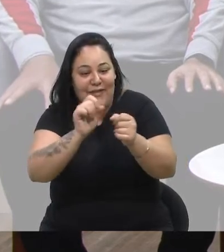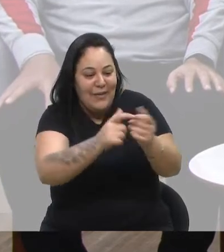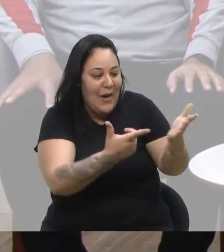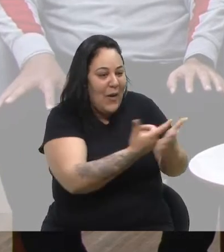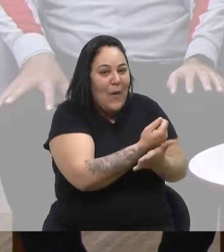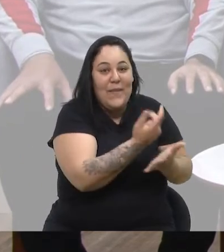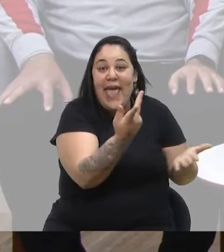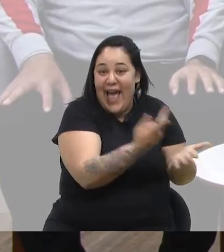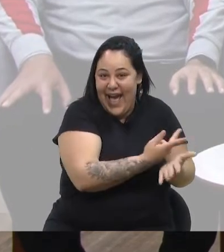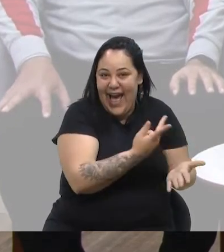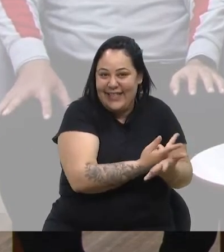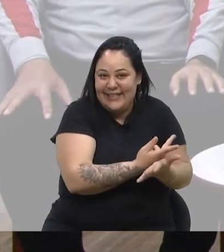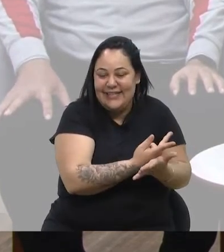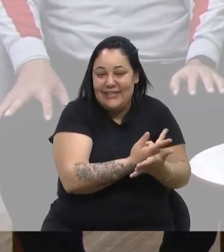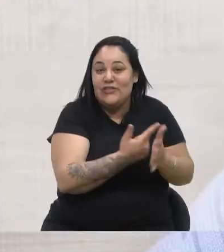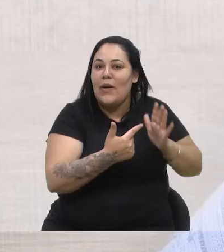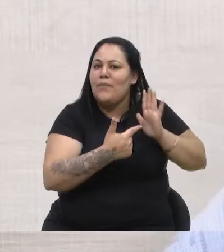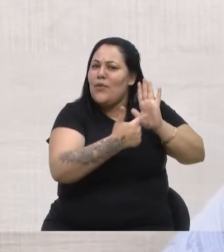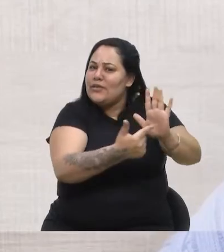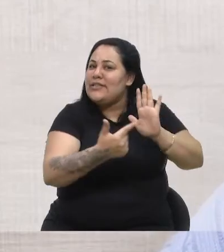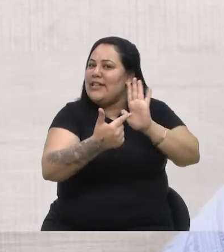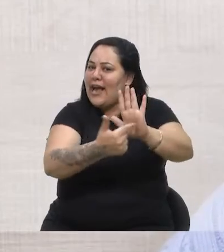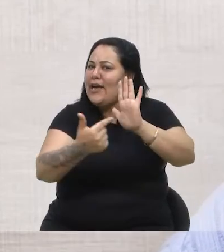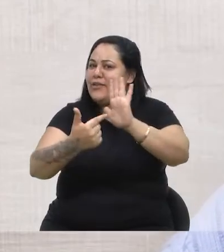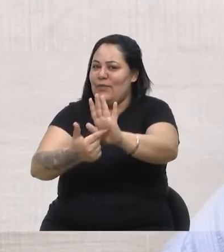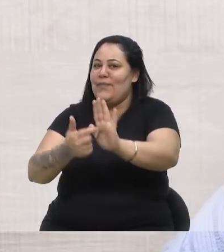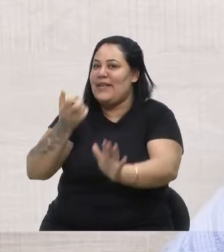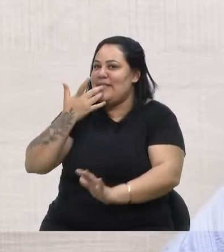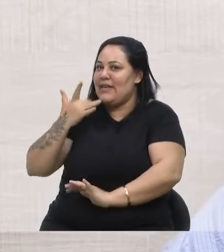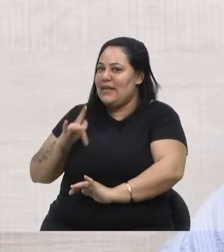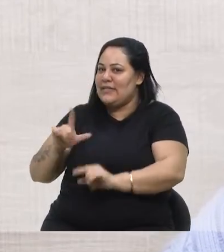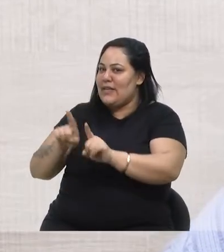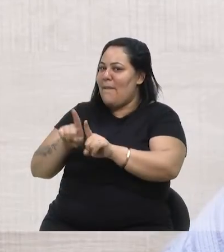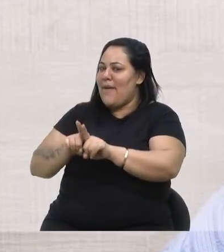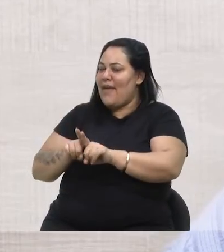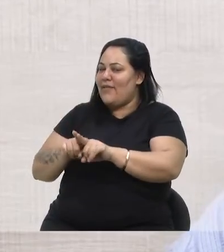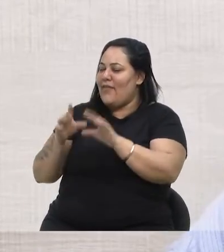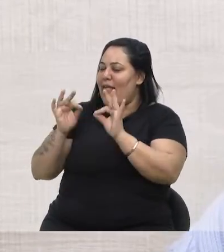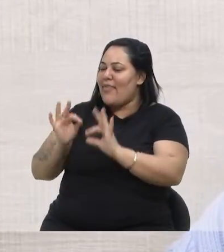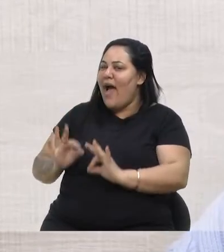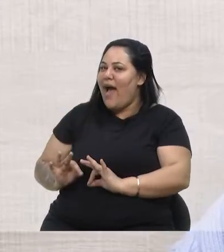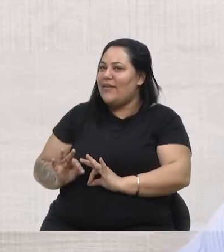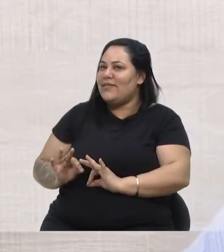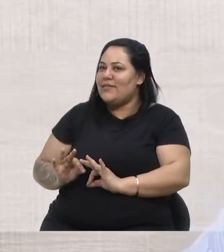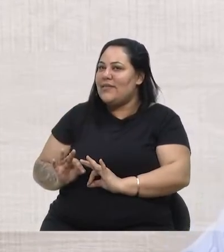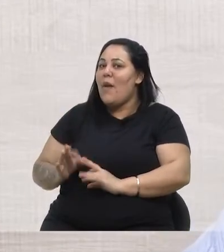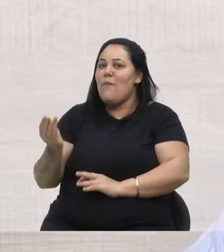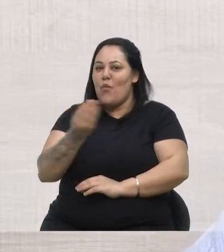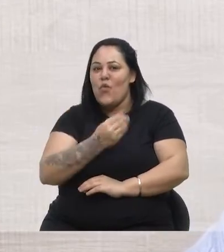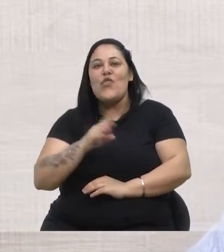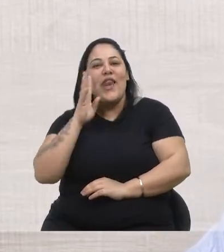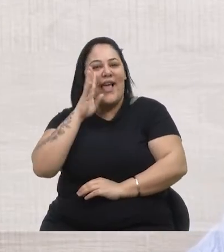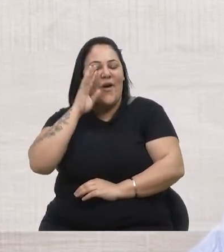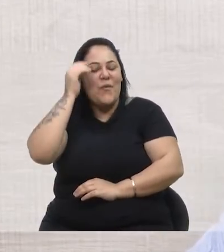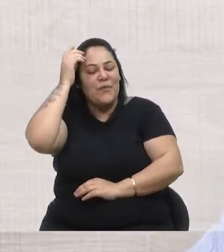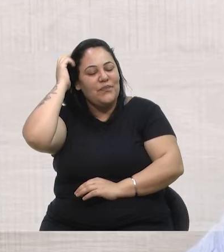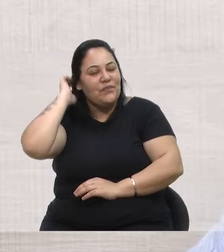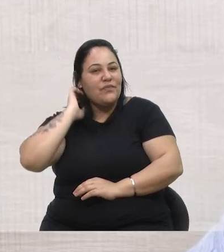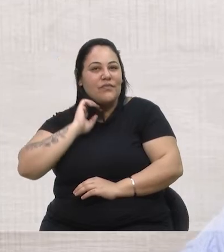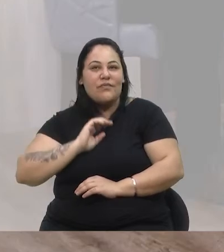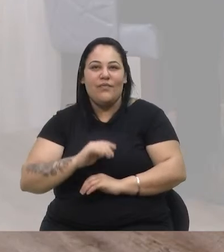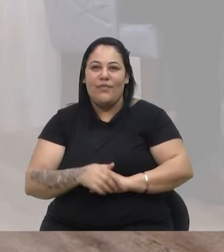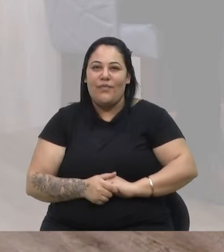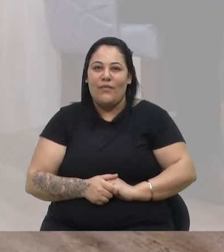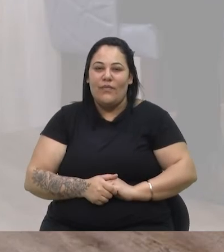aparecer depois no meio da trilha, então ela faz uma compra errada. Então a gente também vai mostrando para as crianças esses aspectos.